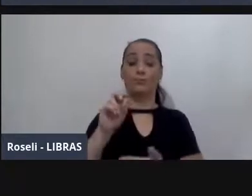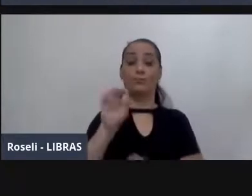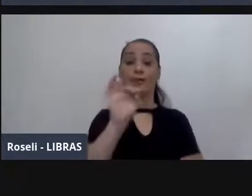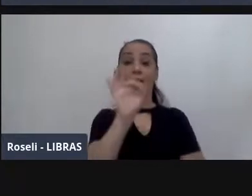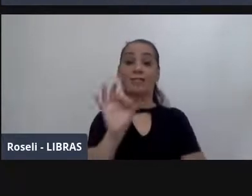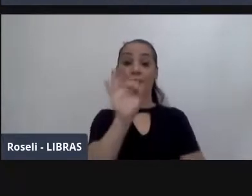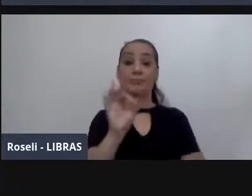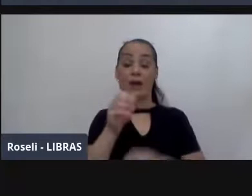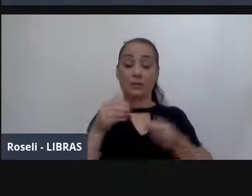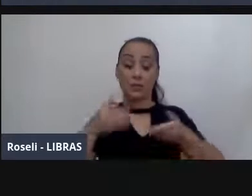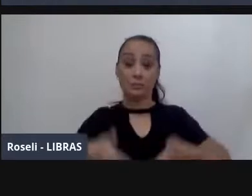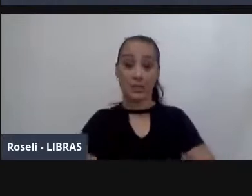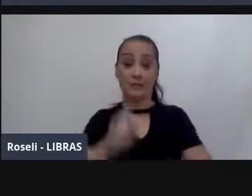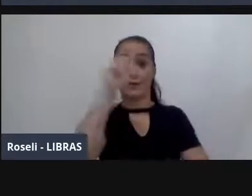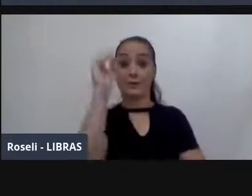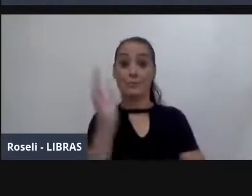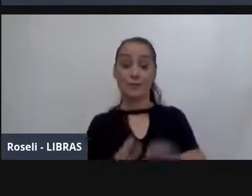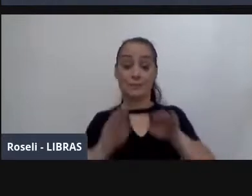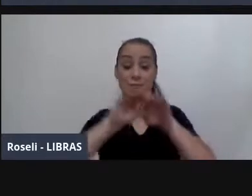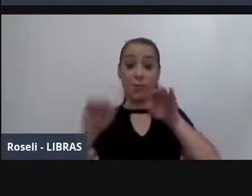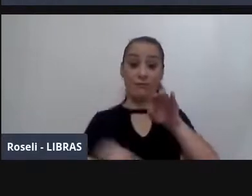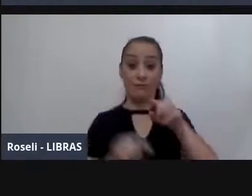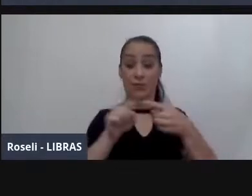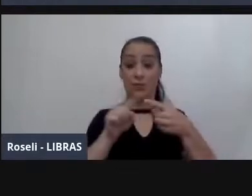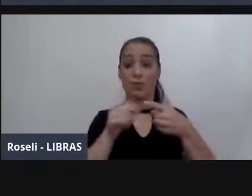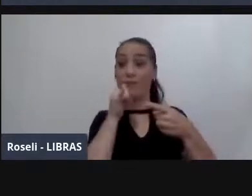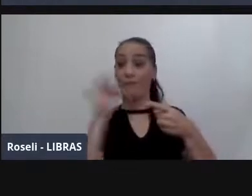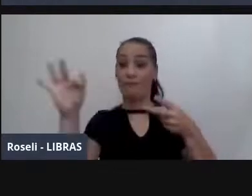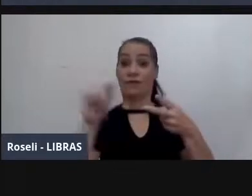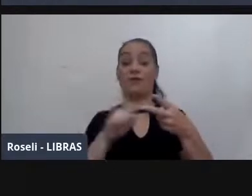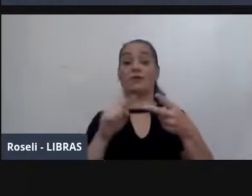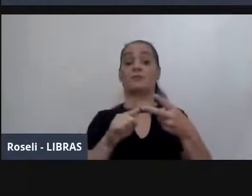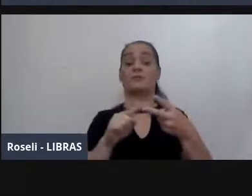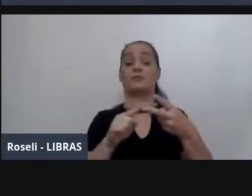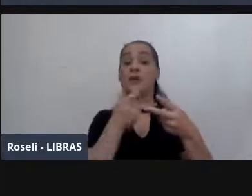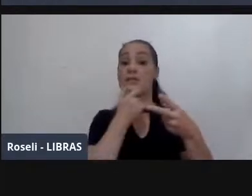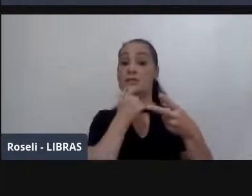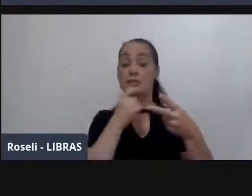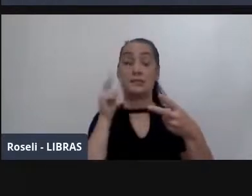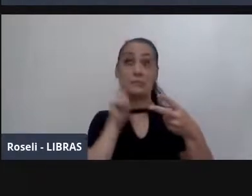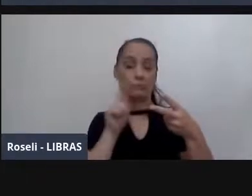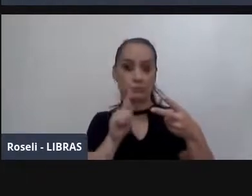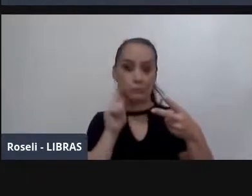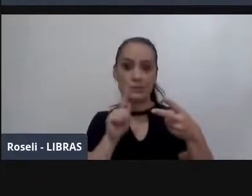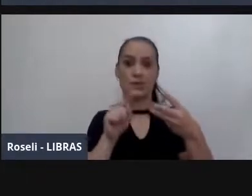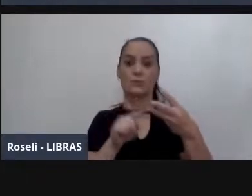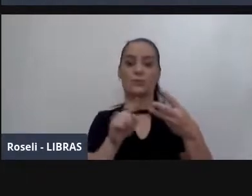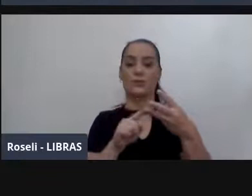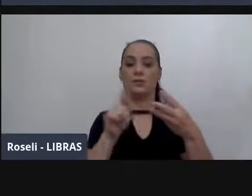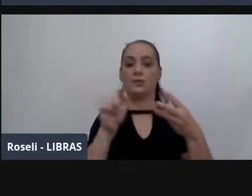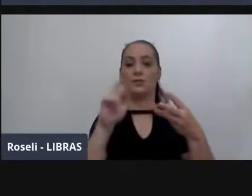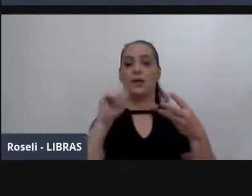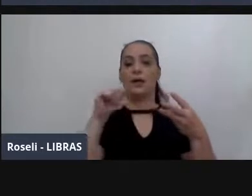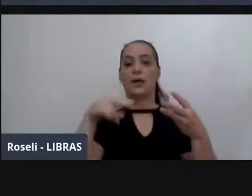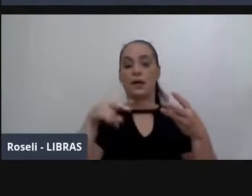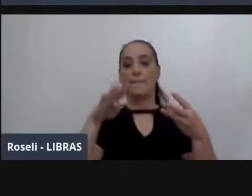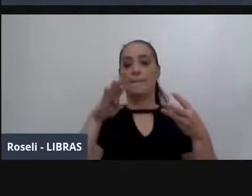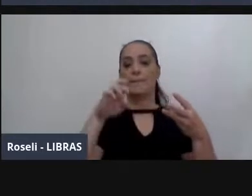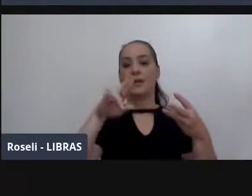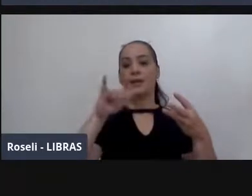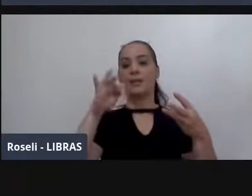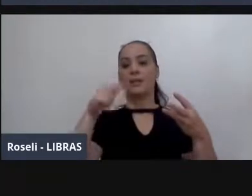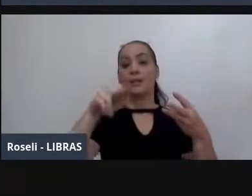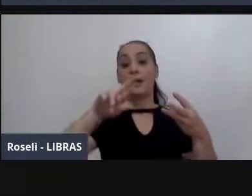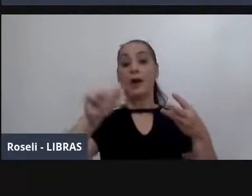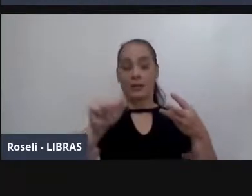de natalidade na França, Grã-Bretanha e Estados Unidos. Eu, enquanto brasileiro, por algum, sei lá, algum complexo, acha